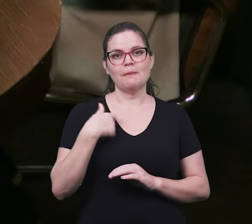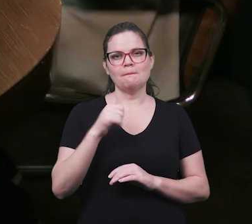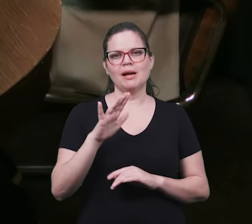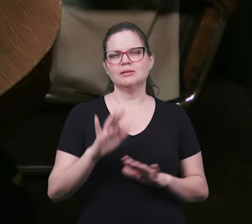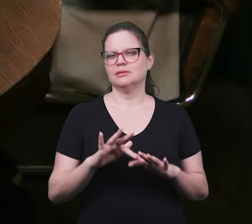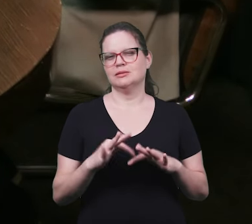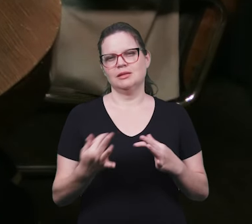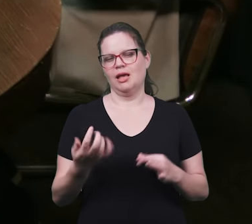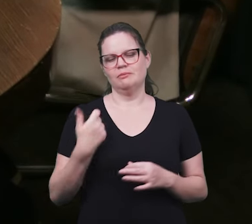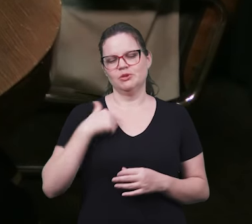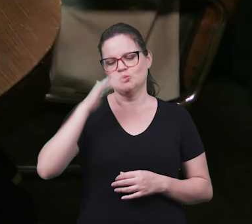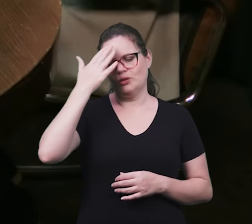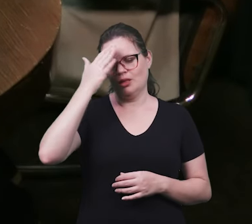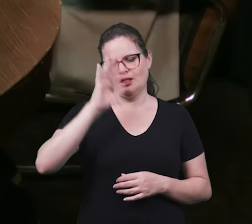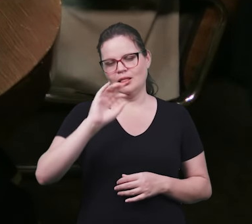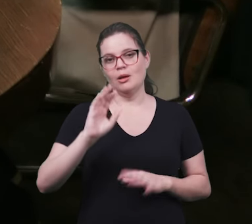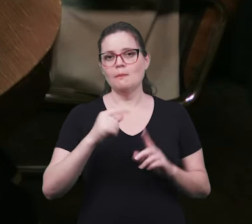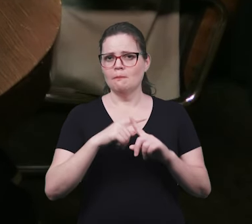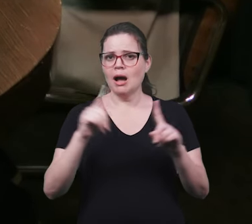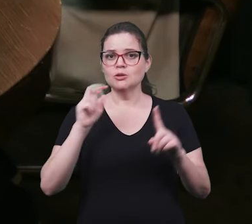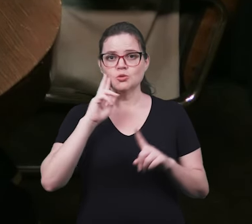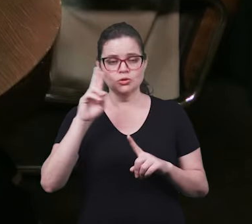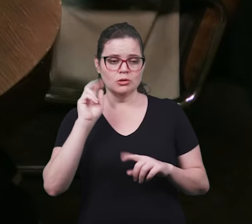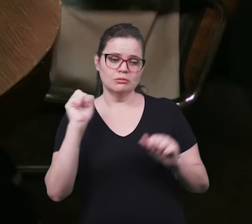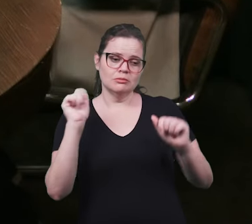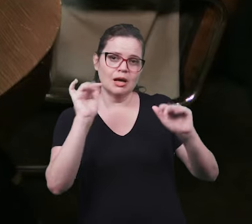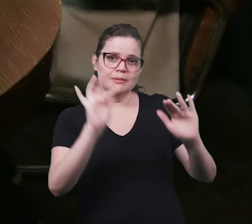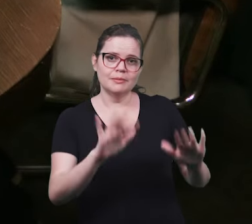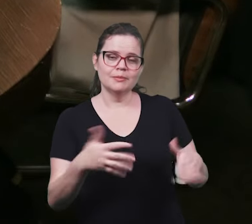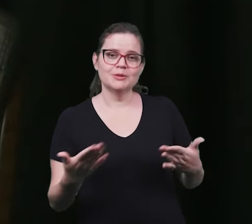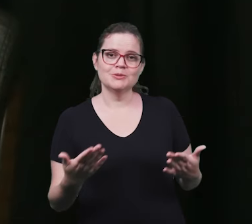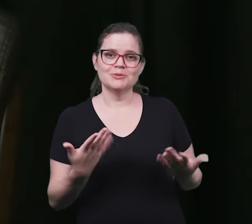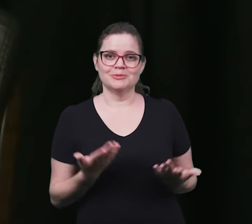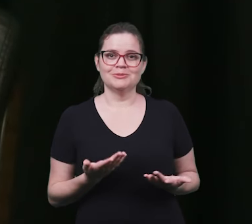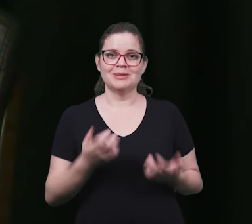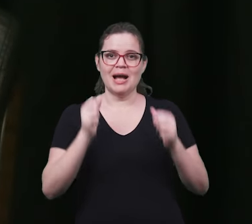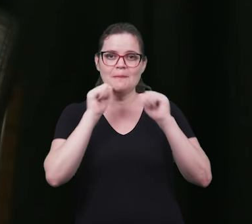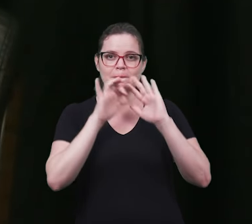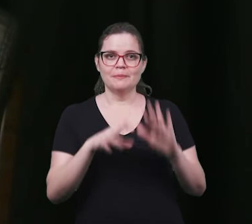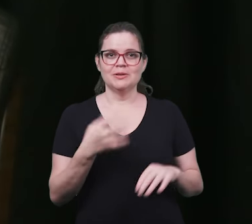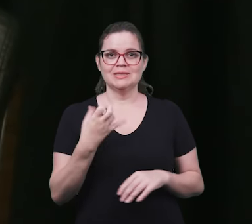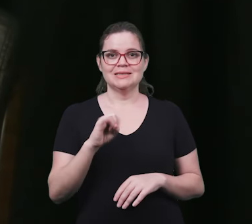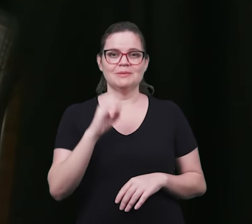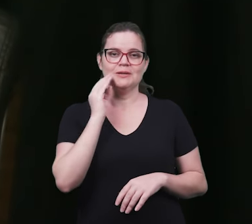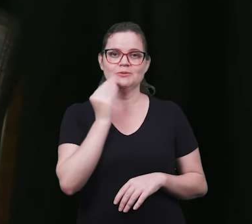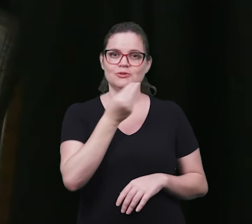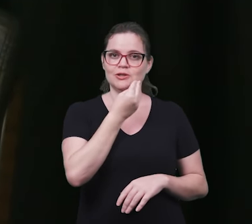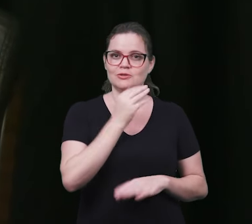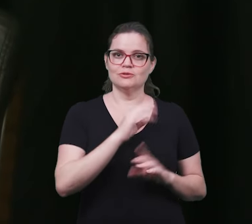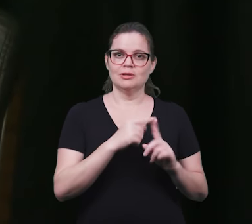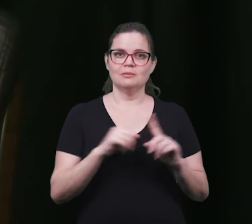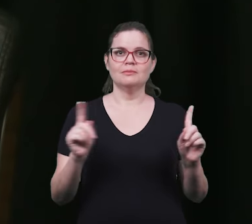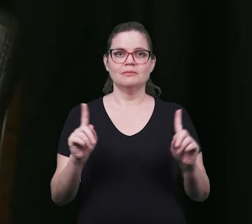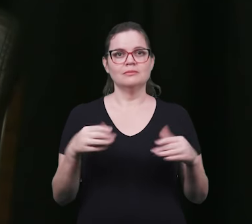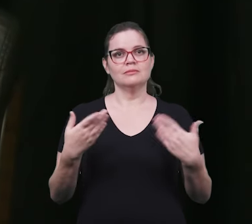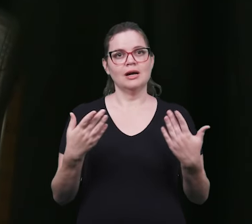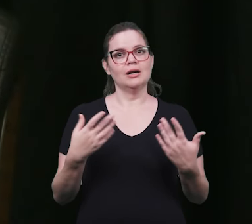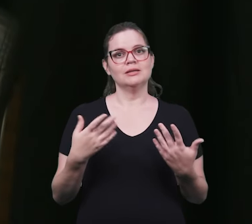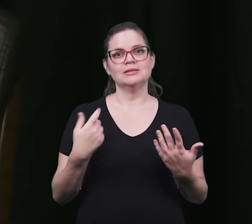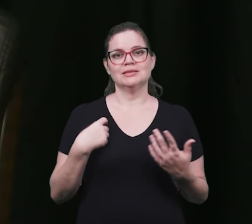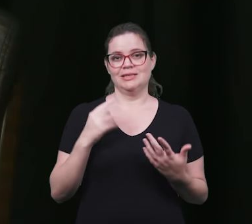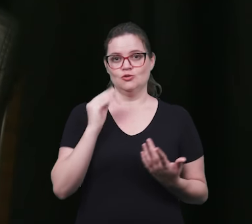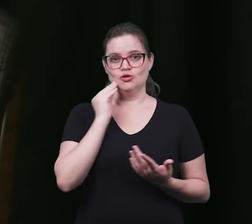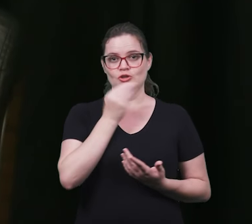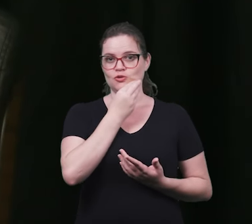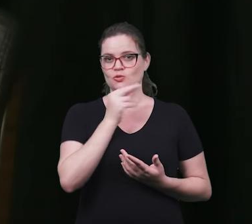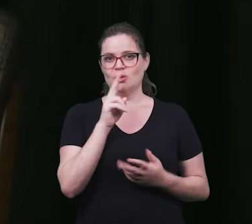simples, né? Não entendeu e recebeu uma benção. A gente não sabe se foi por causa desse jejum de Da água. Mas misericórdia. esse jejum para o Senhor não existe,